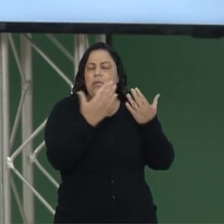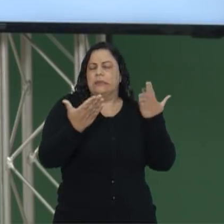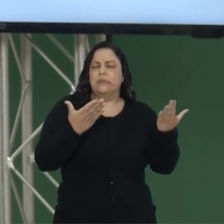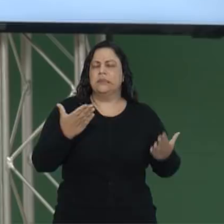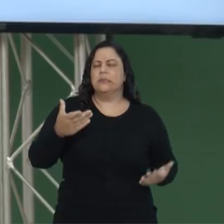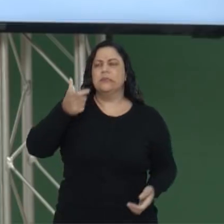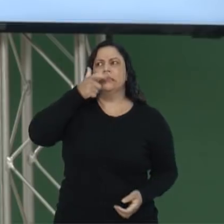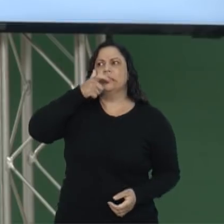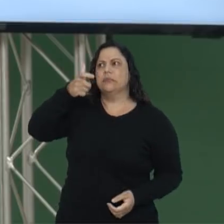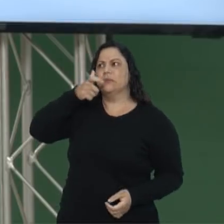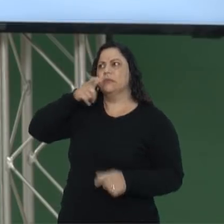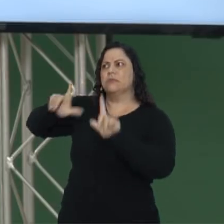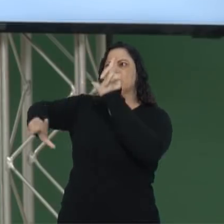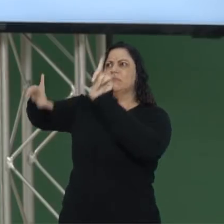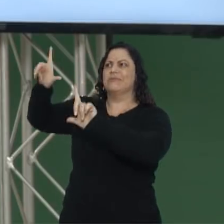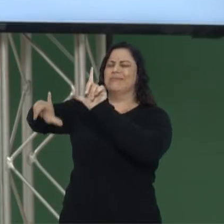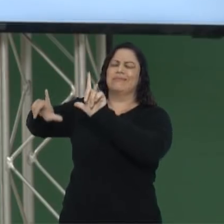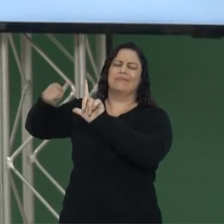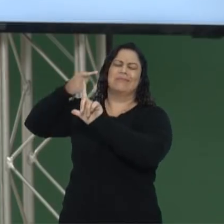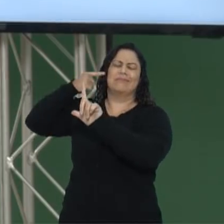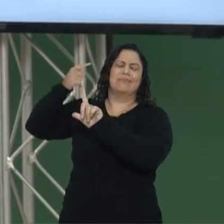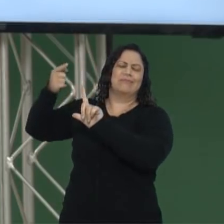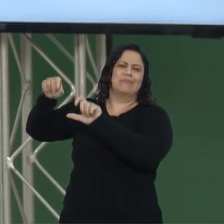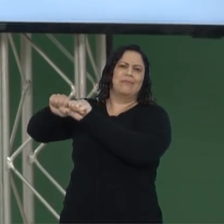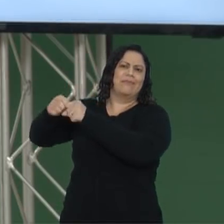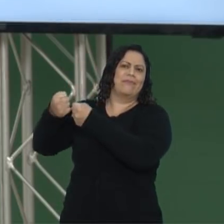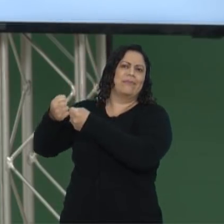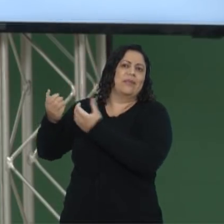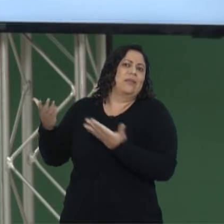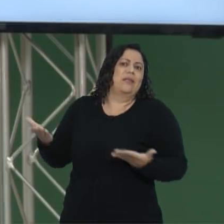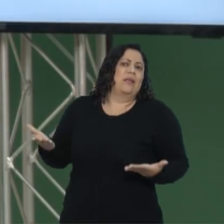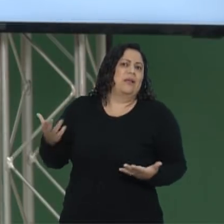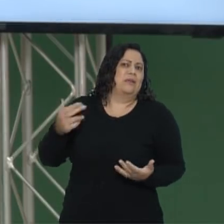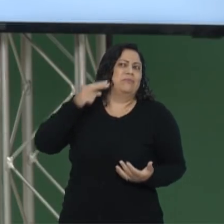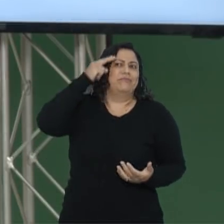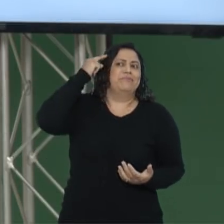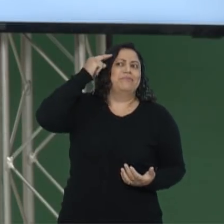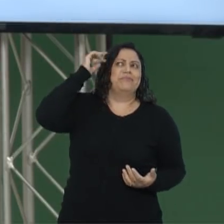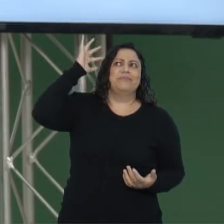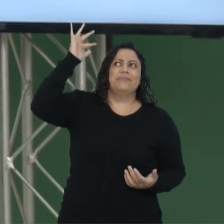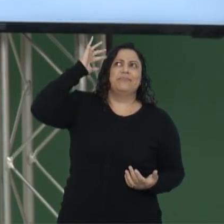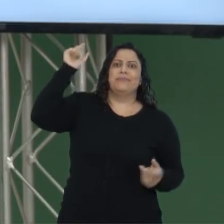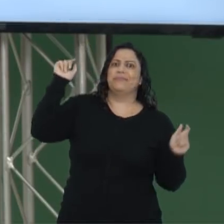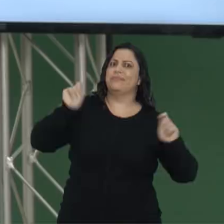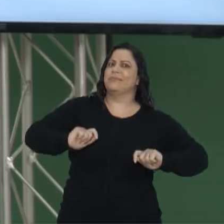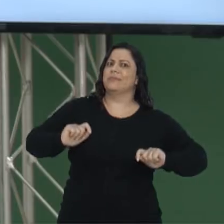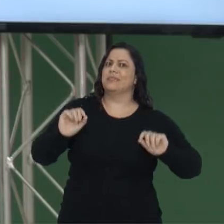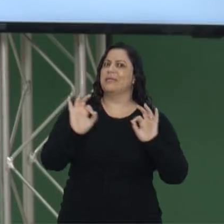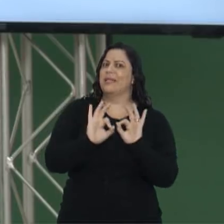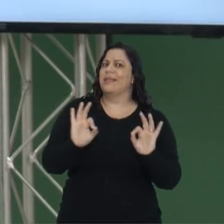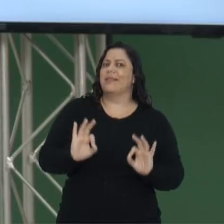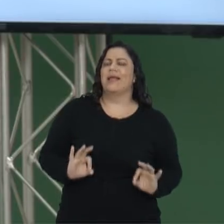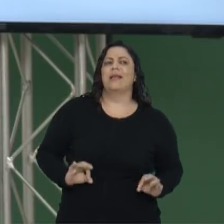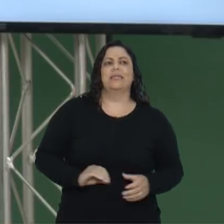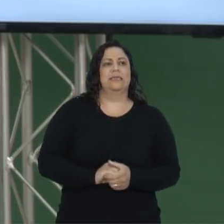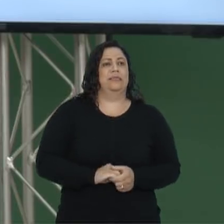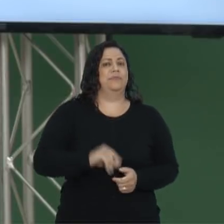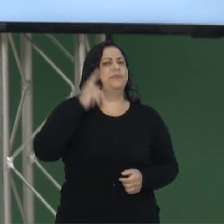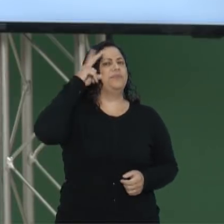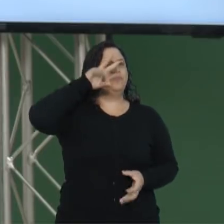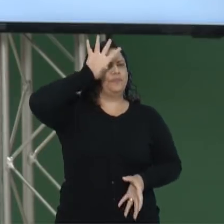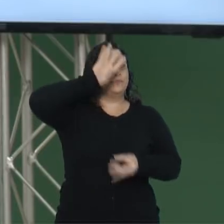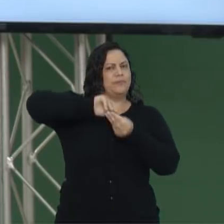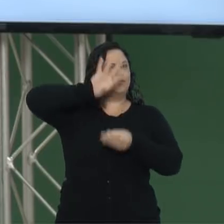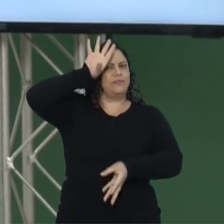TV e ele não tem imaginação, certo? Essa que foi a discussão que a gente viu. Veja que daí eu trouxe a sinopse para a gente lembrar desses